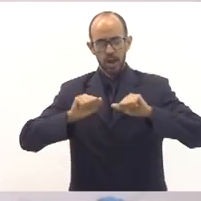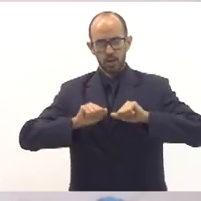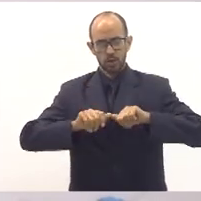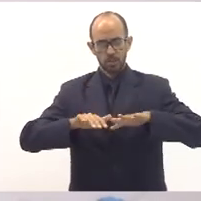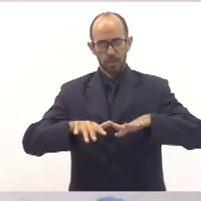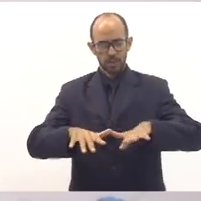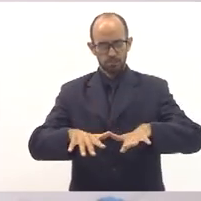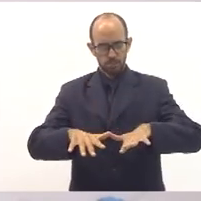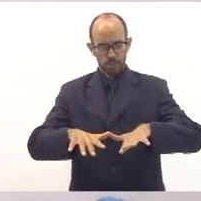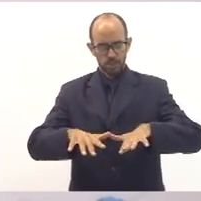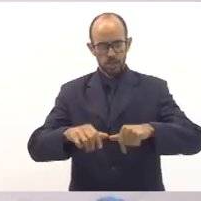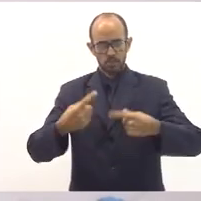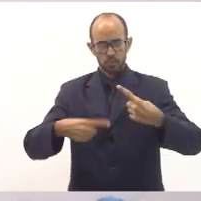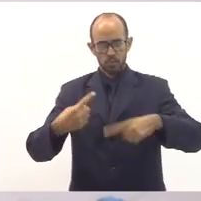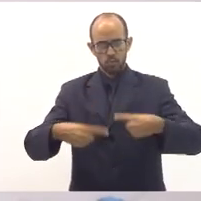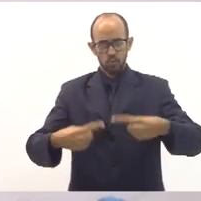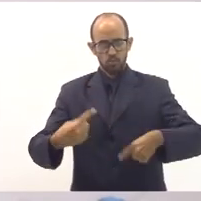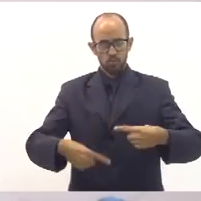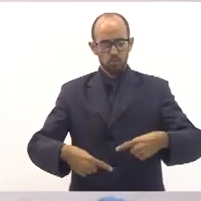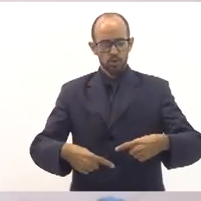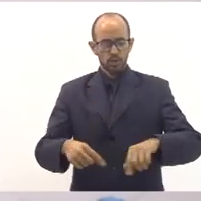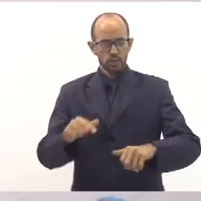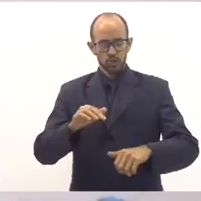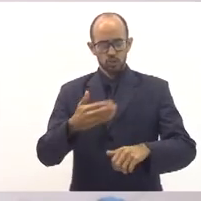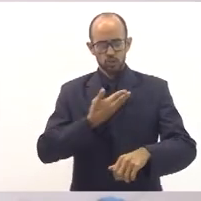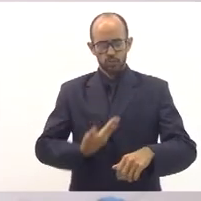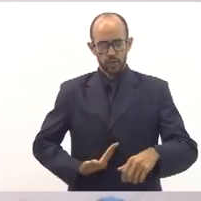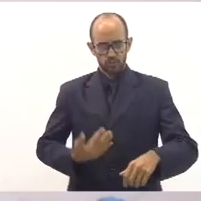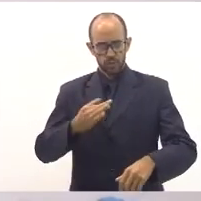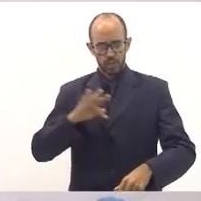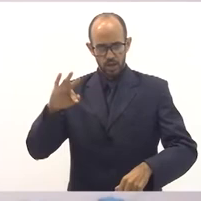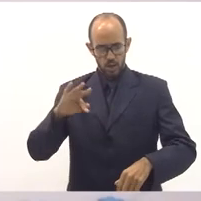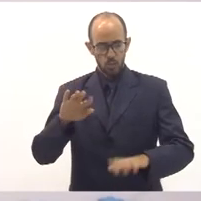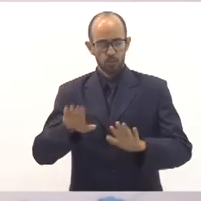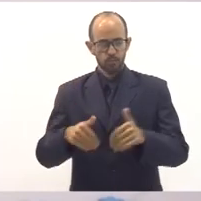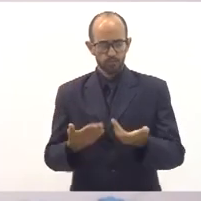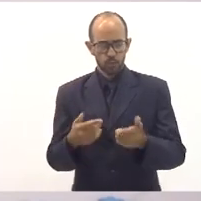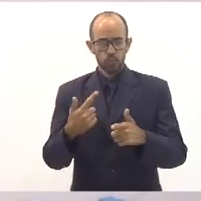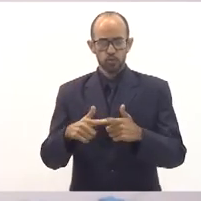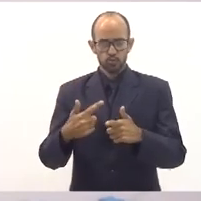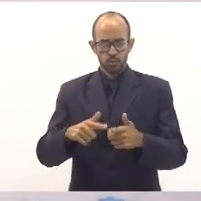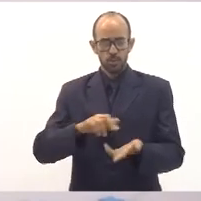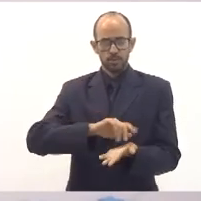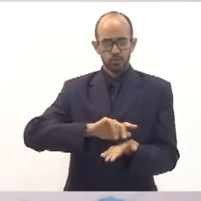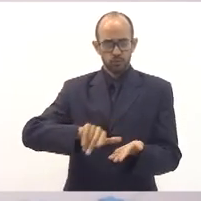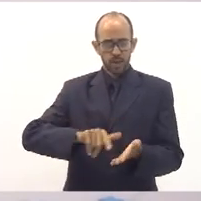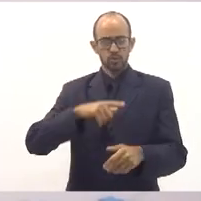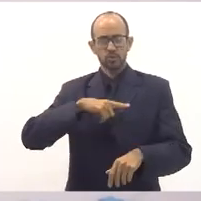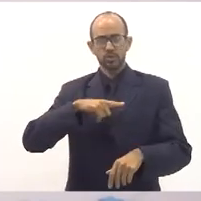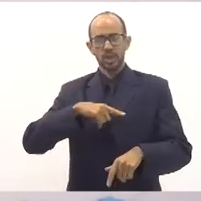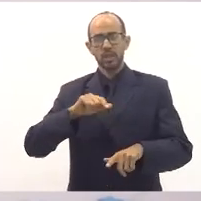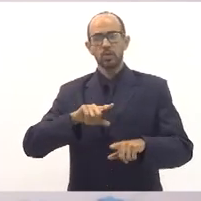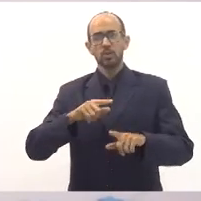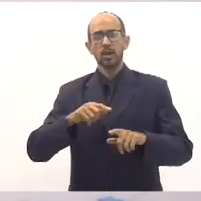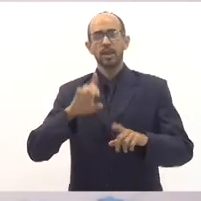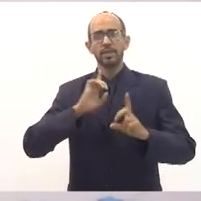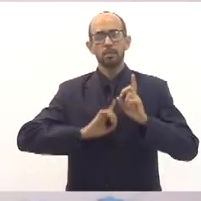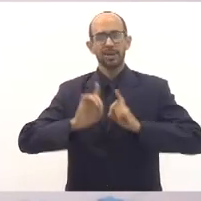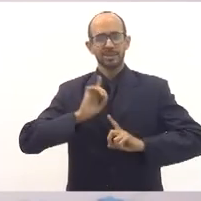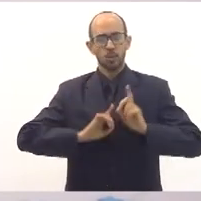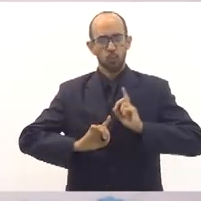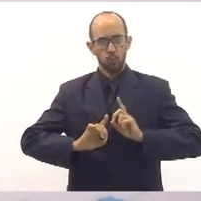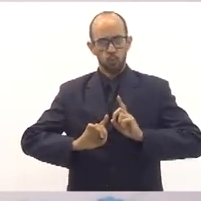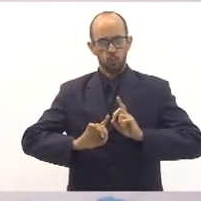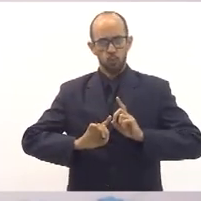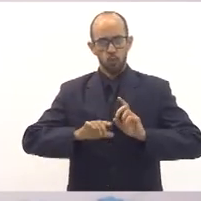e política genocidas feitas pelo Governo Federal Entre esses problemas a gente pode destacar depressão hoje a